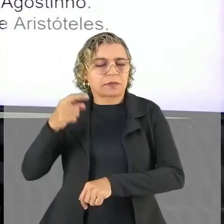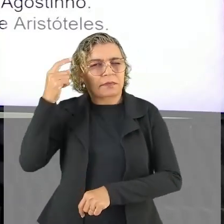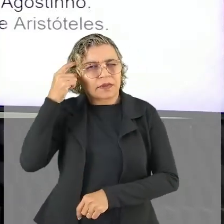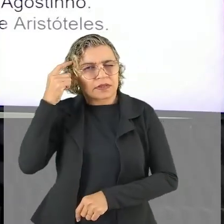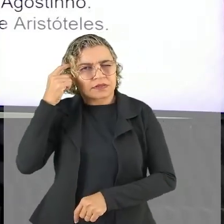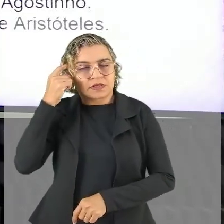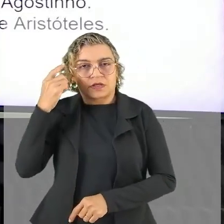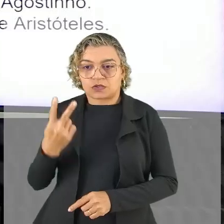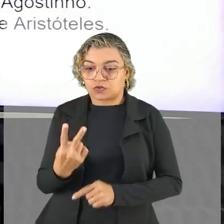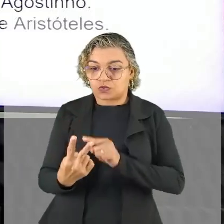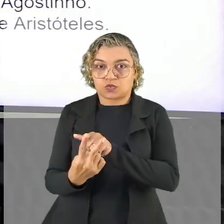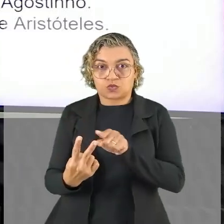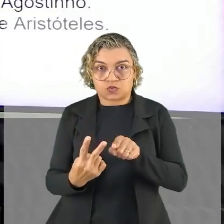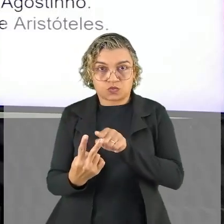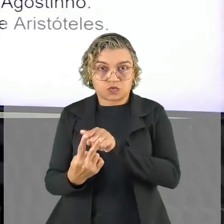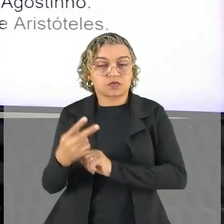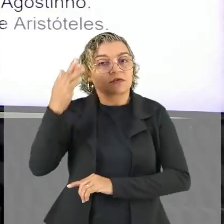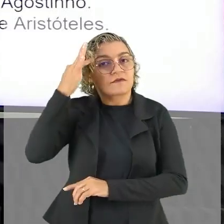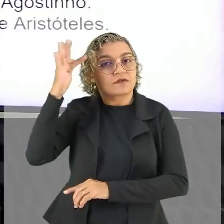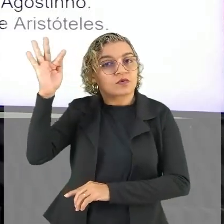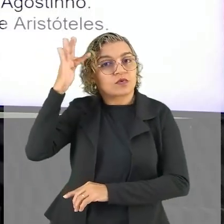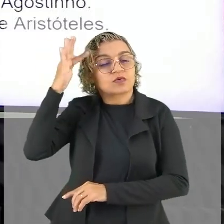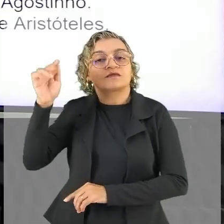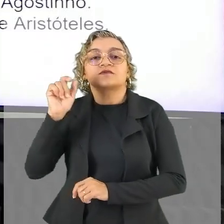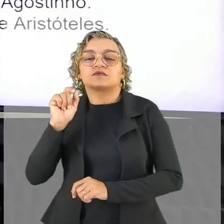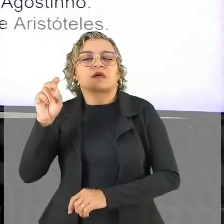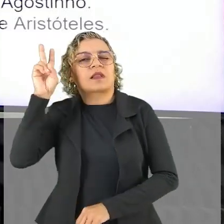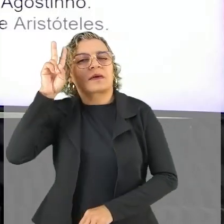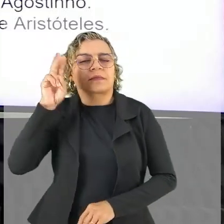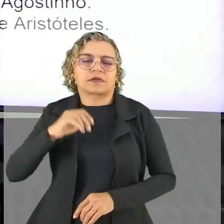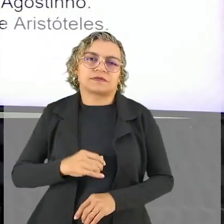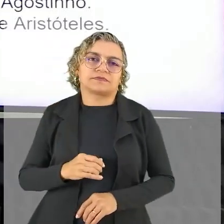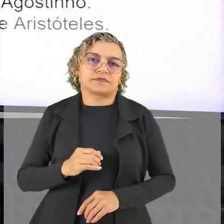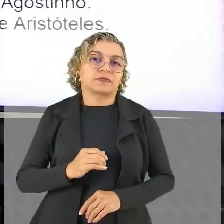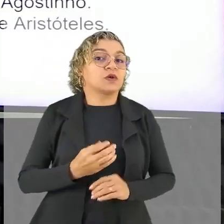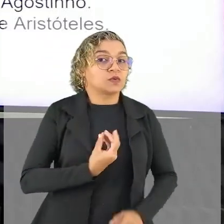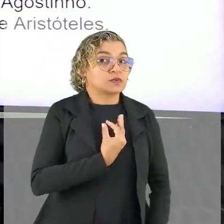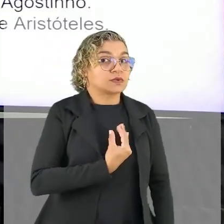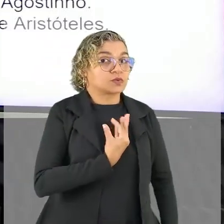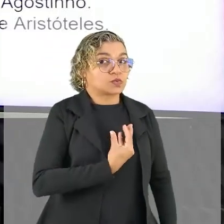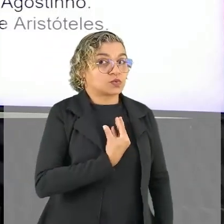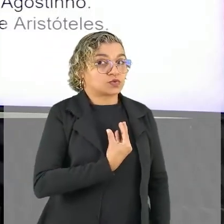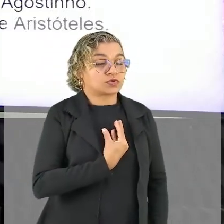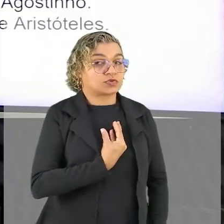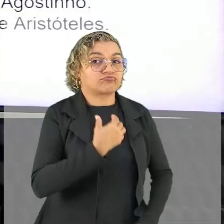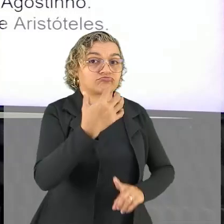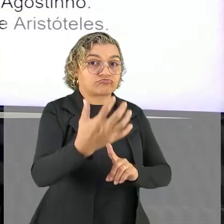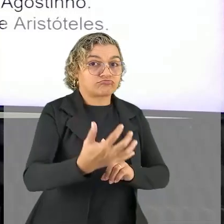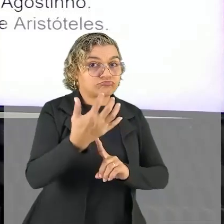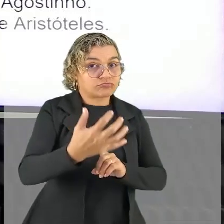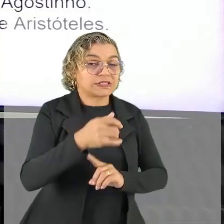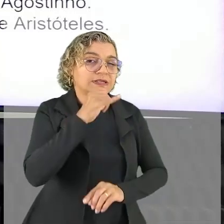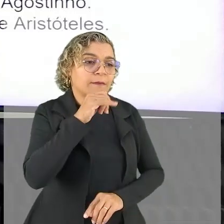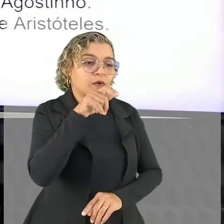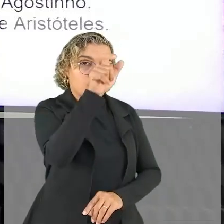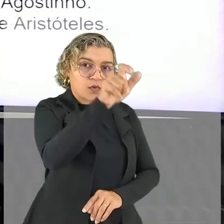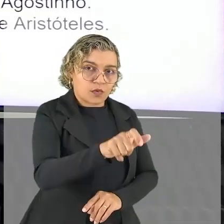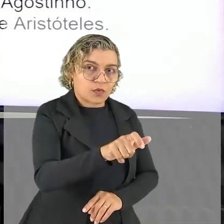dois principais filósofos, a gente já vai lembrar de cara. Bom, o Santo Agostinho, ele é influenciado pelo Platão e